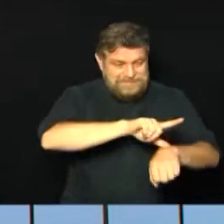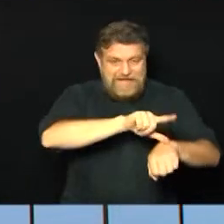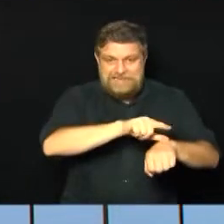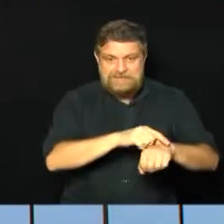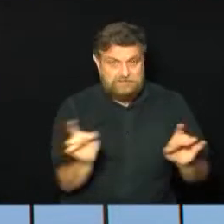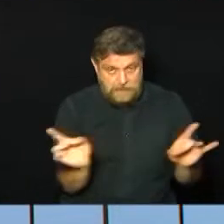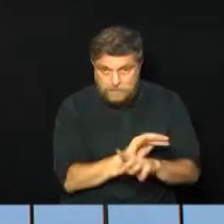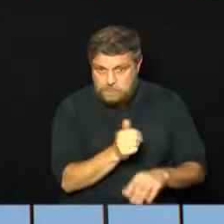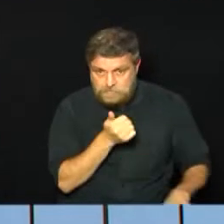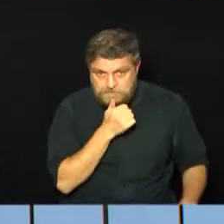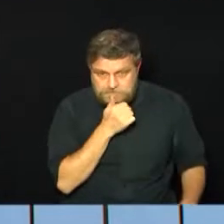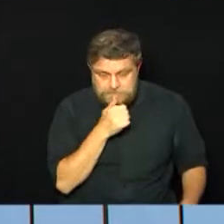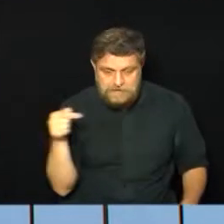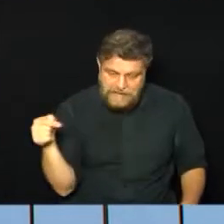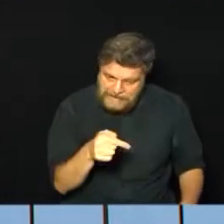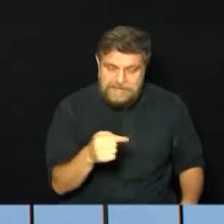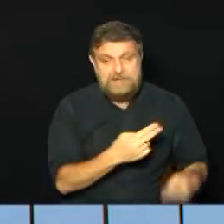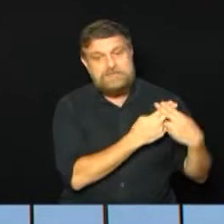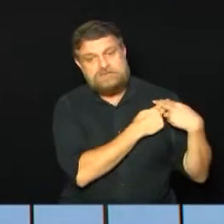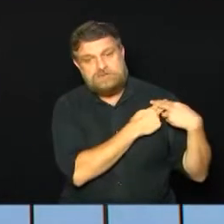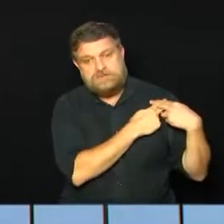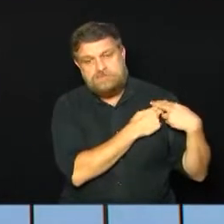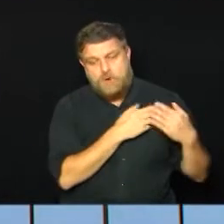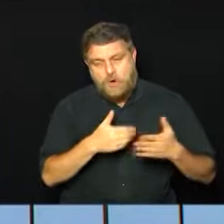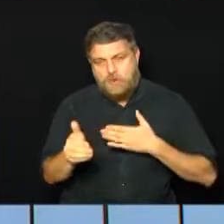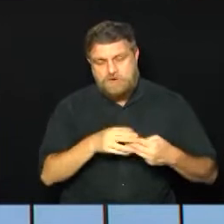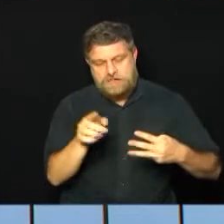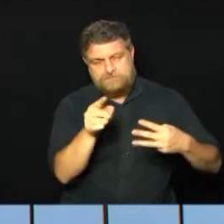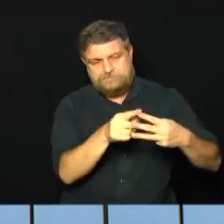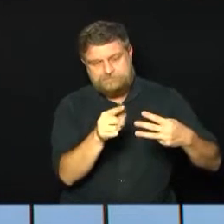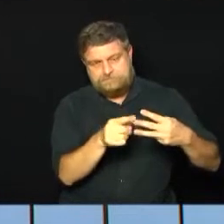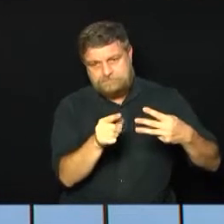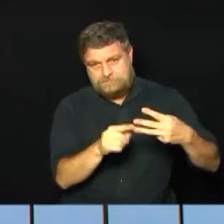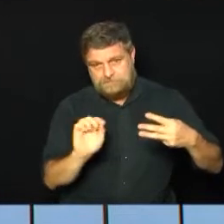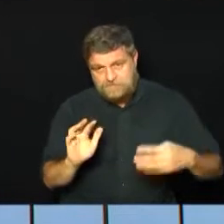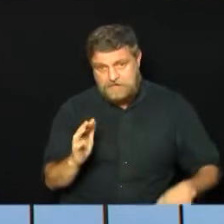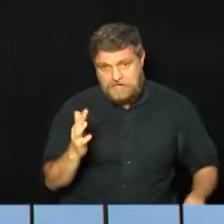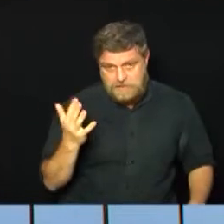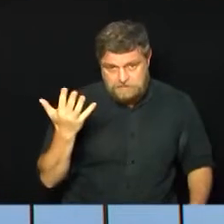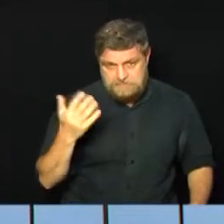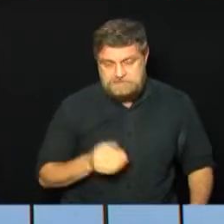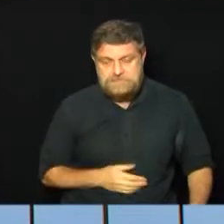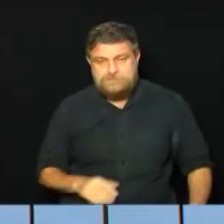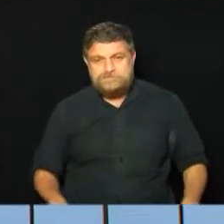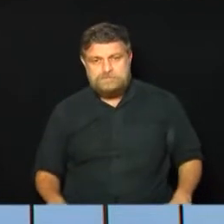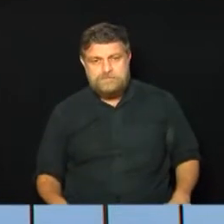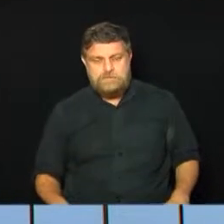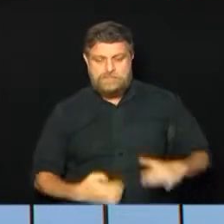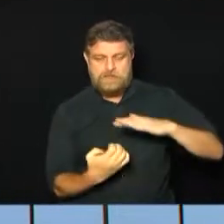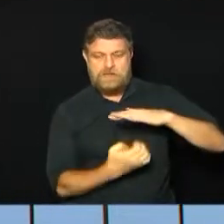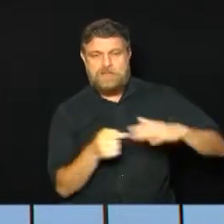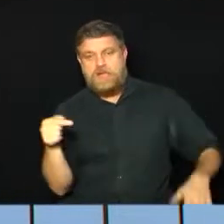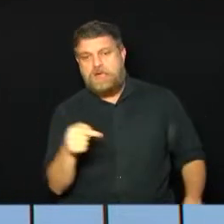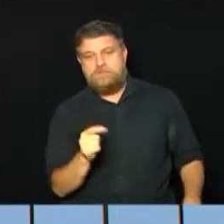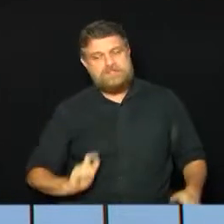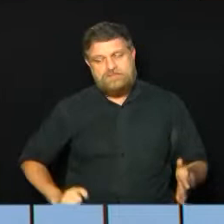não ter aditivo e pela qualidade da obra. Qualquer desses 3 itens que vier a ser acionado, a empresa vai ter